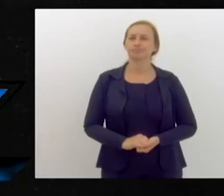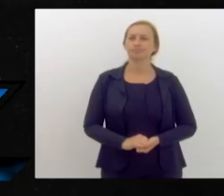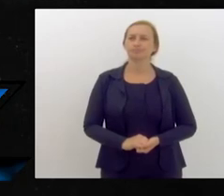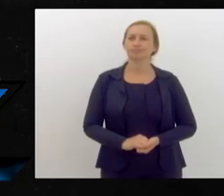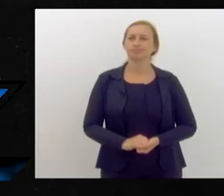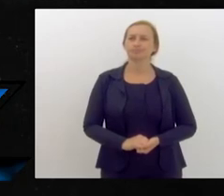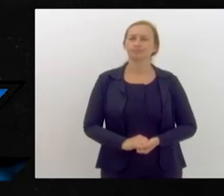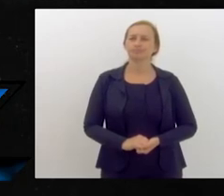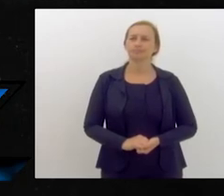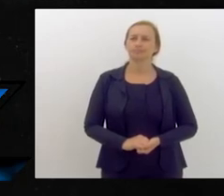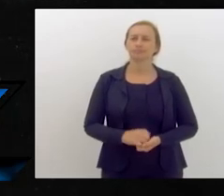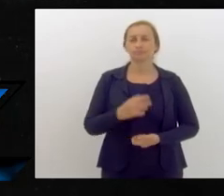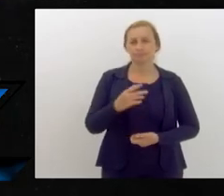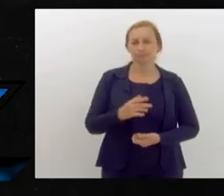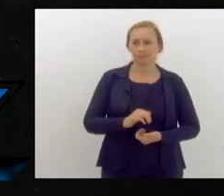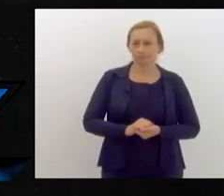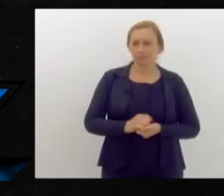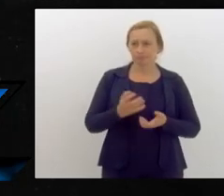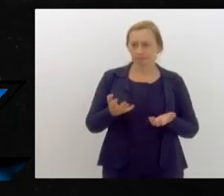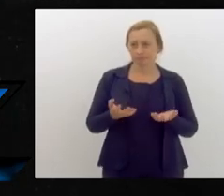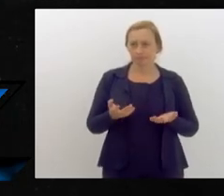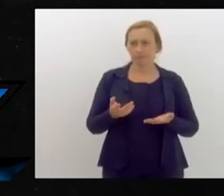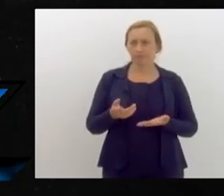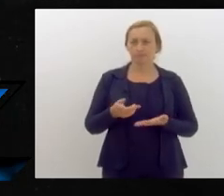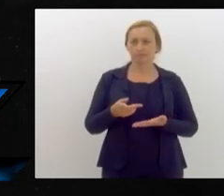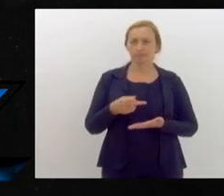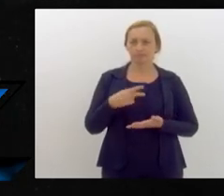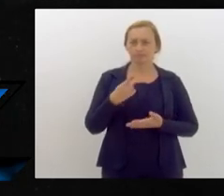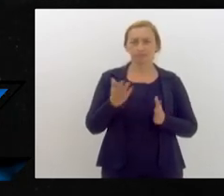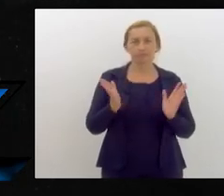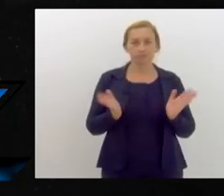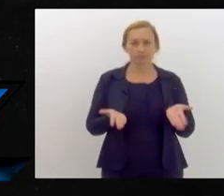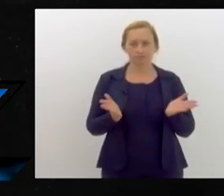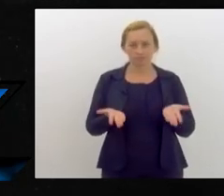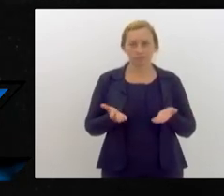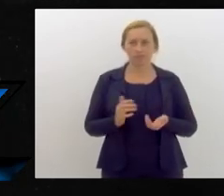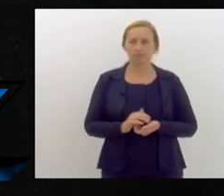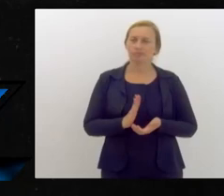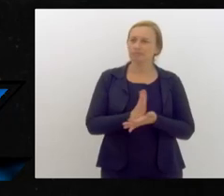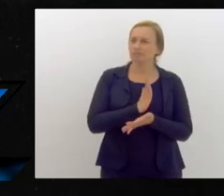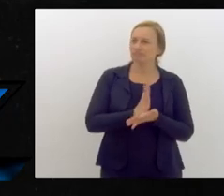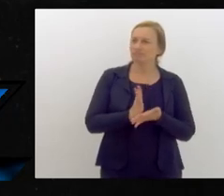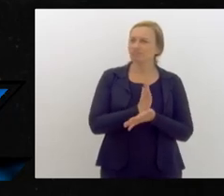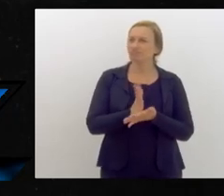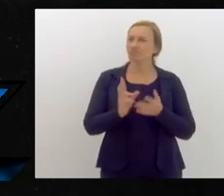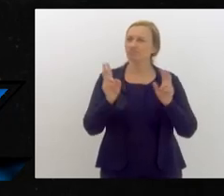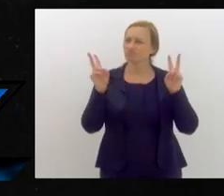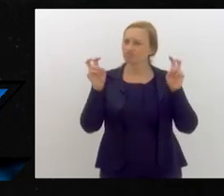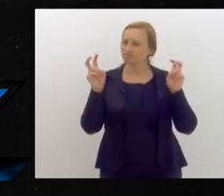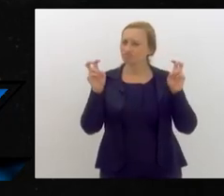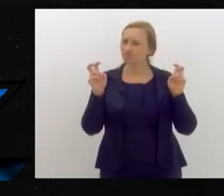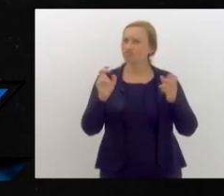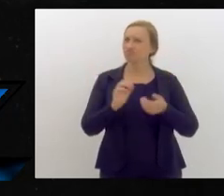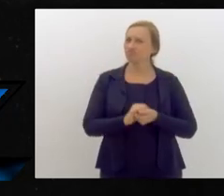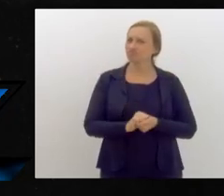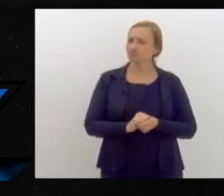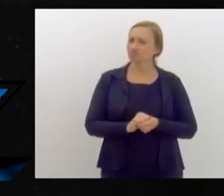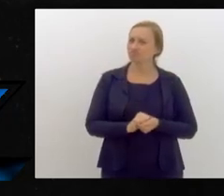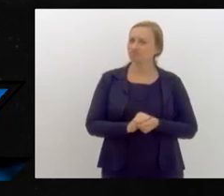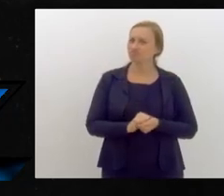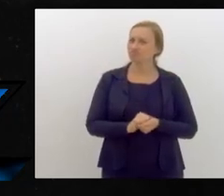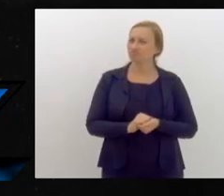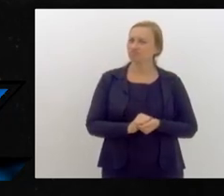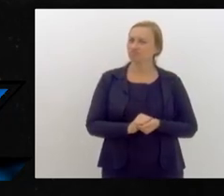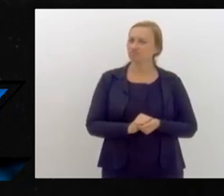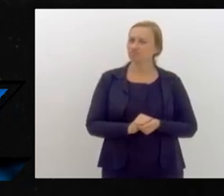que fazer uma fala na tarde de hoje sobre algumas questões que eu considero serem relevante